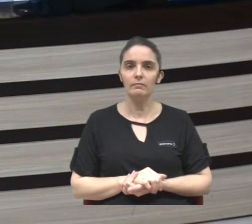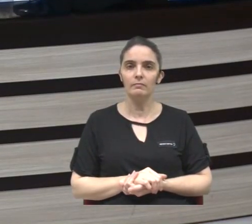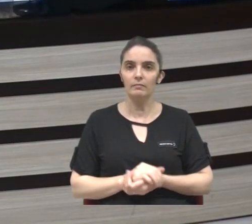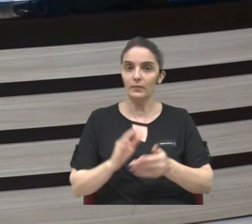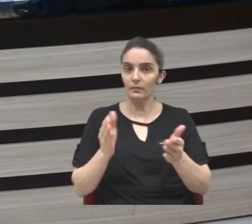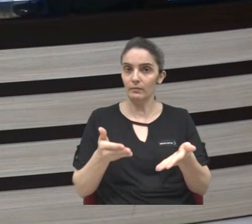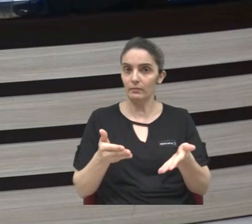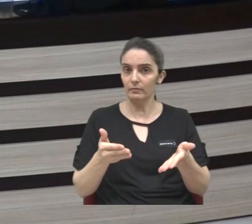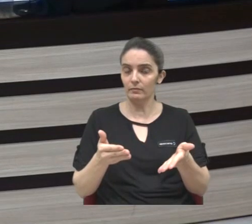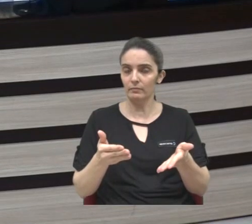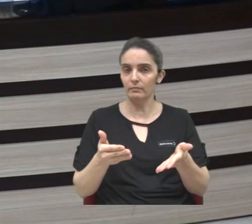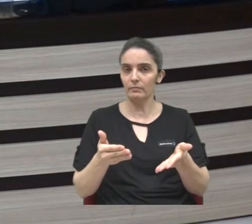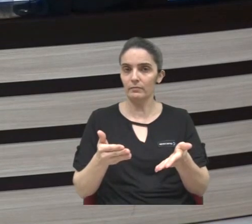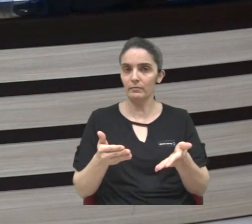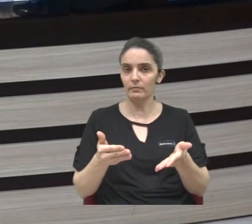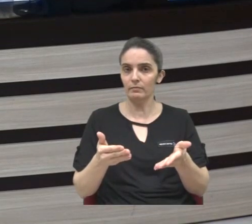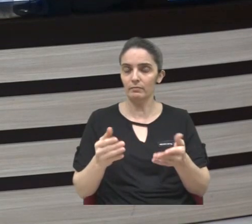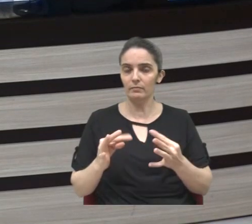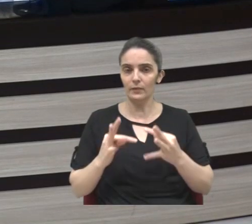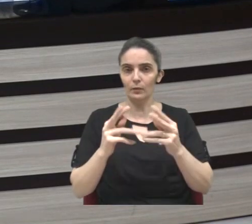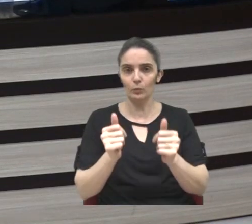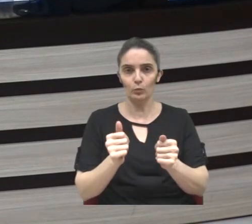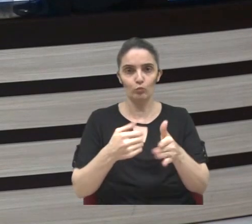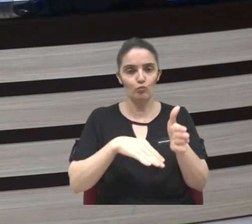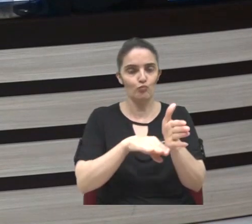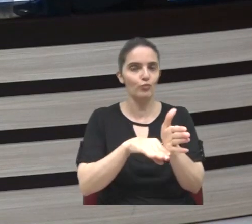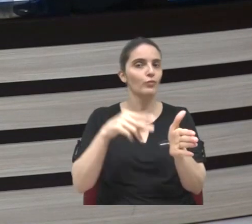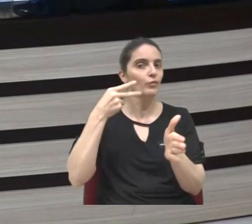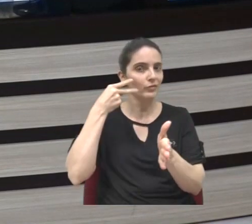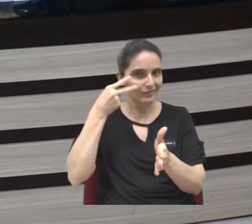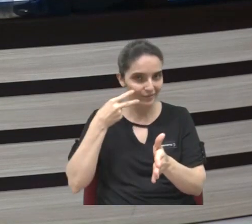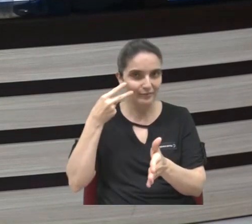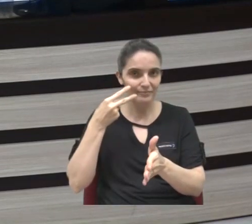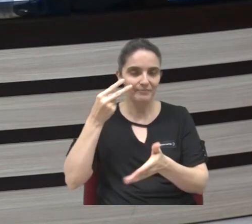Partiremos agora para matérias recebidas dos senhores vereadores.